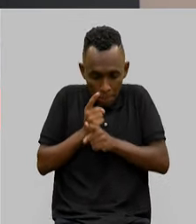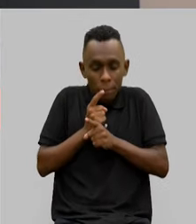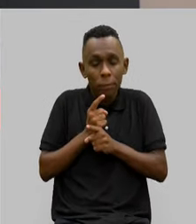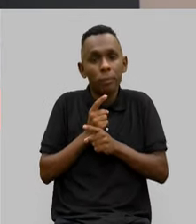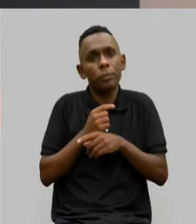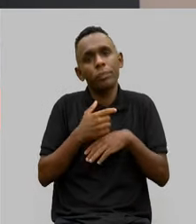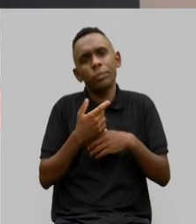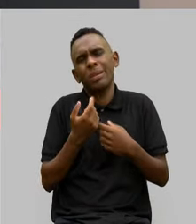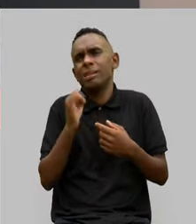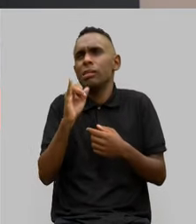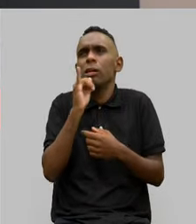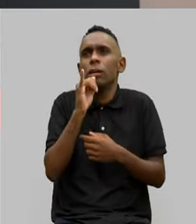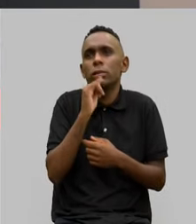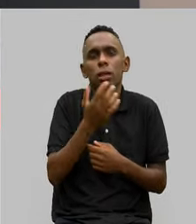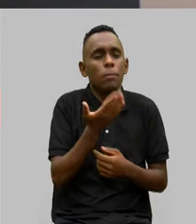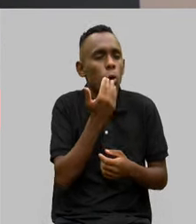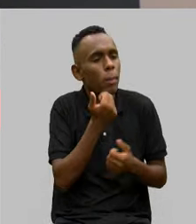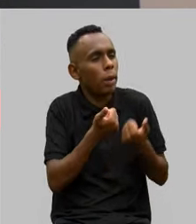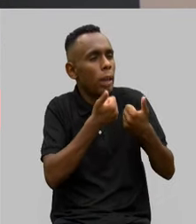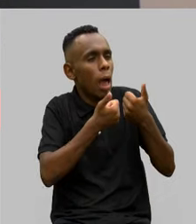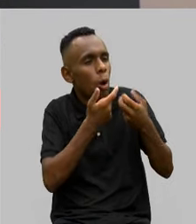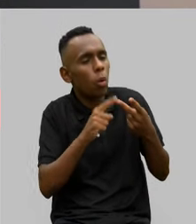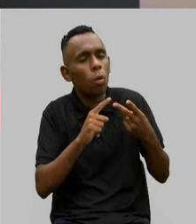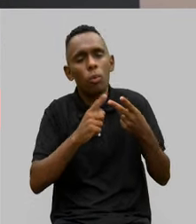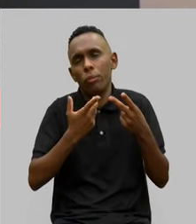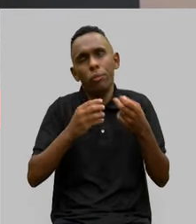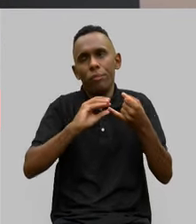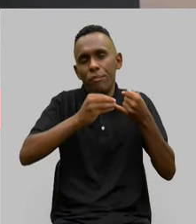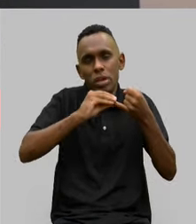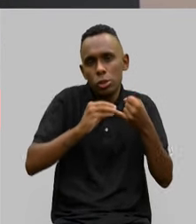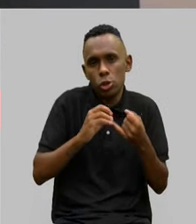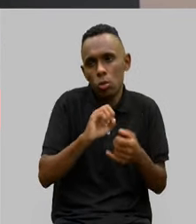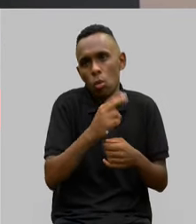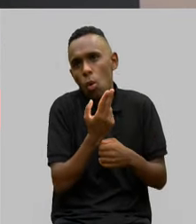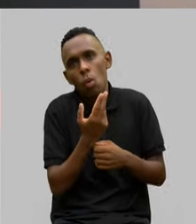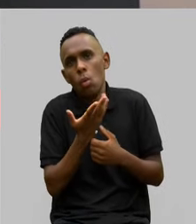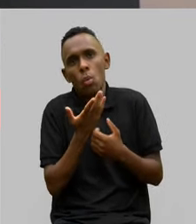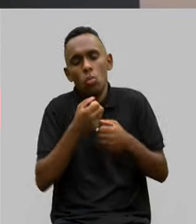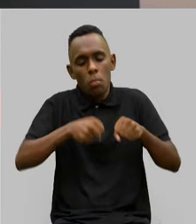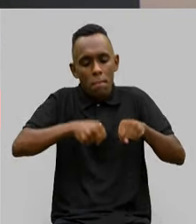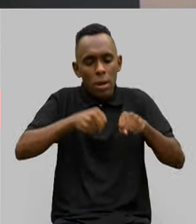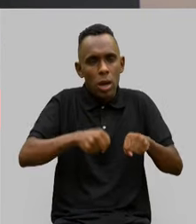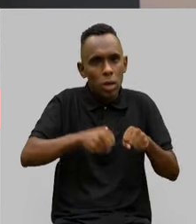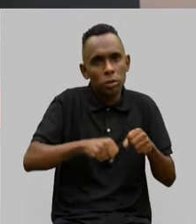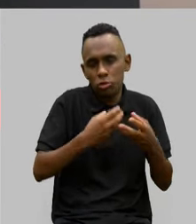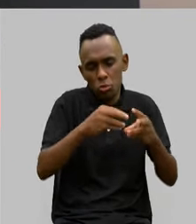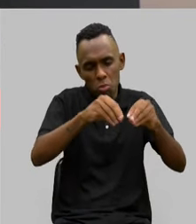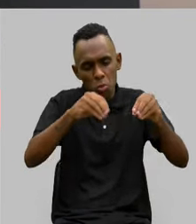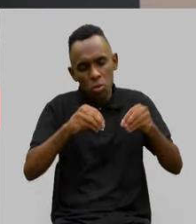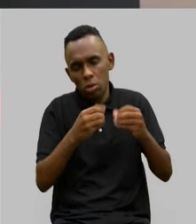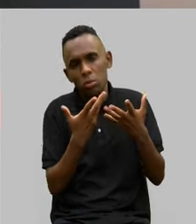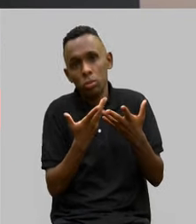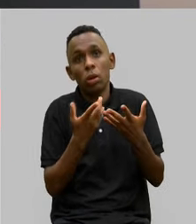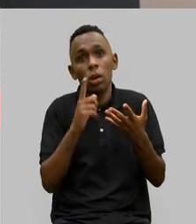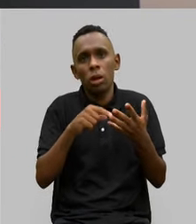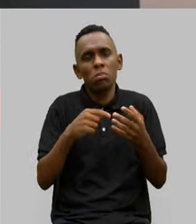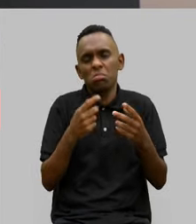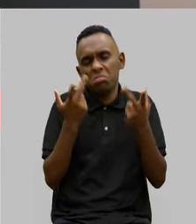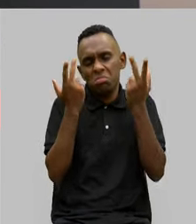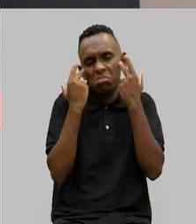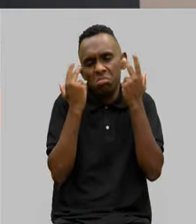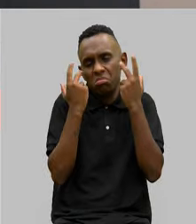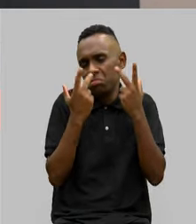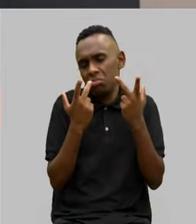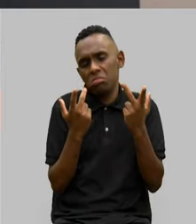exemplo se eu estou comendo arroz feijão ou mandioca ou trigo para ele é simplesmente